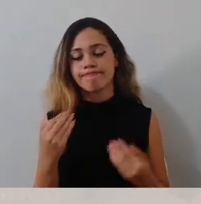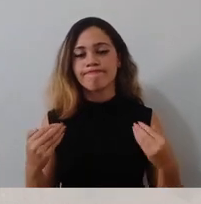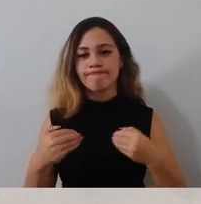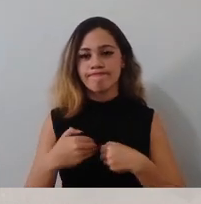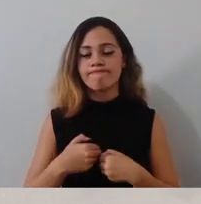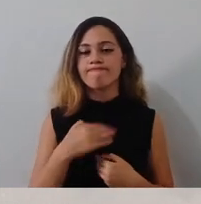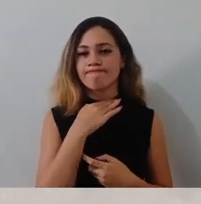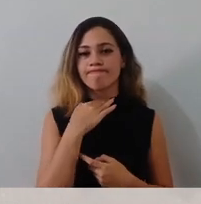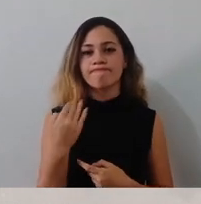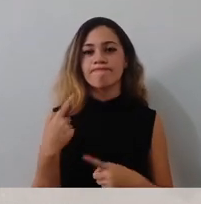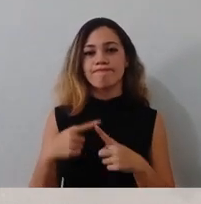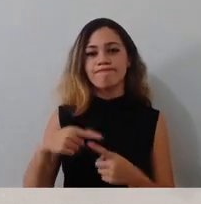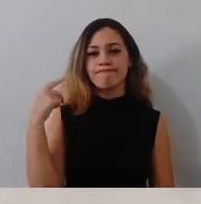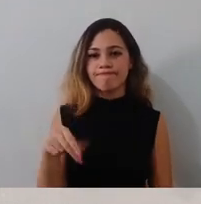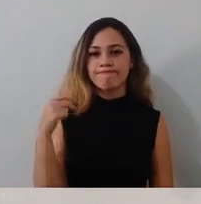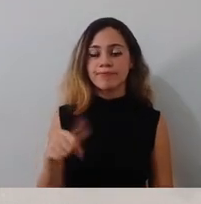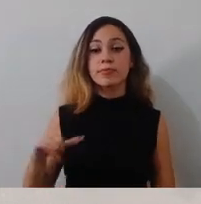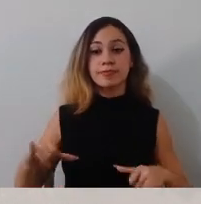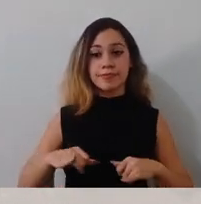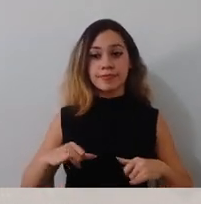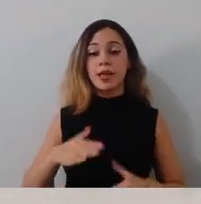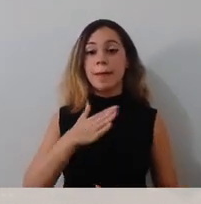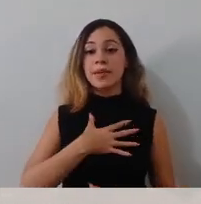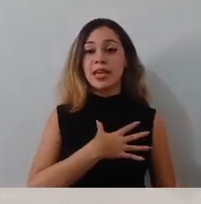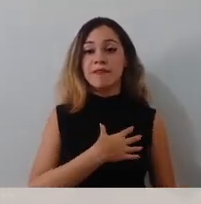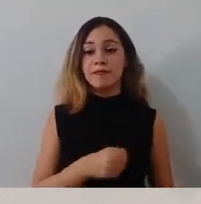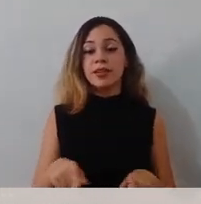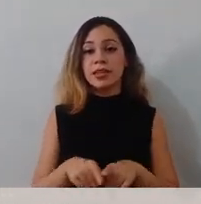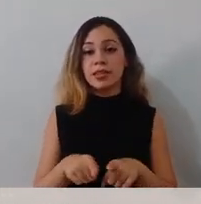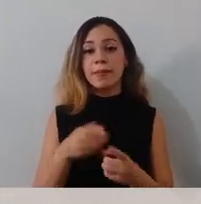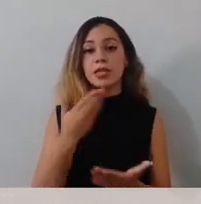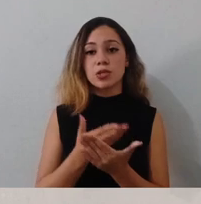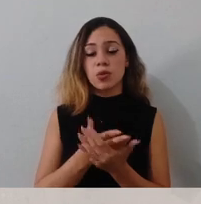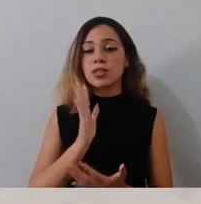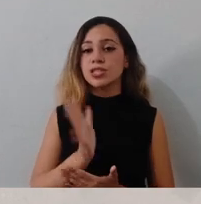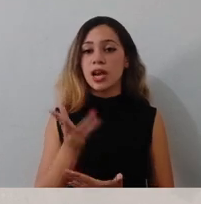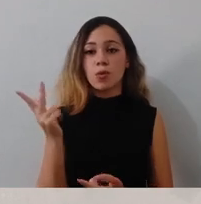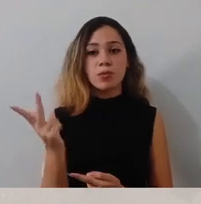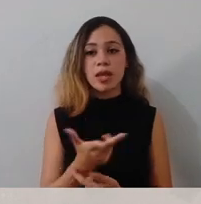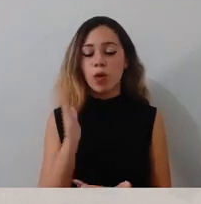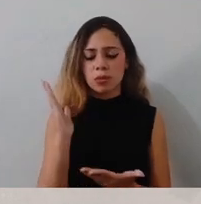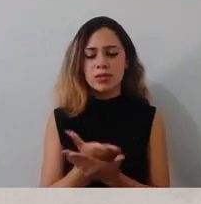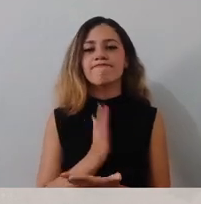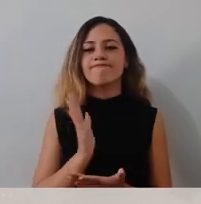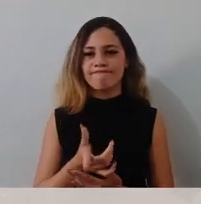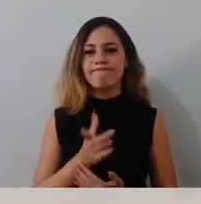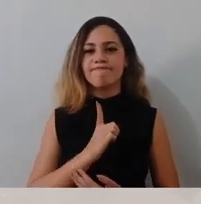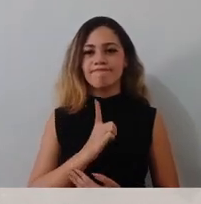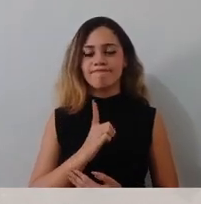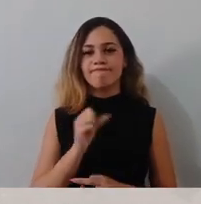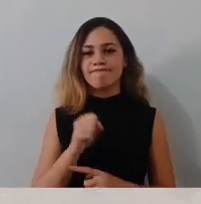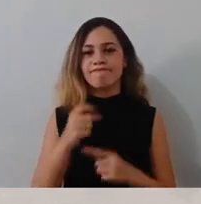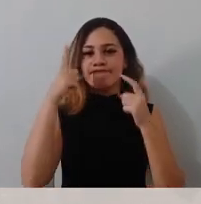óbito. Isso é muito recorrente. A minha filha, na escola também, já sofreu muita